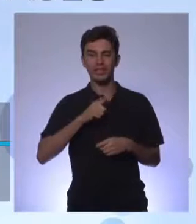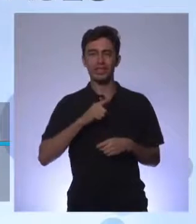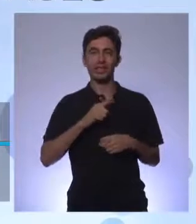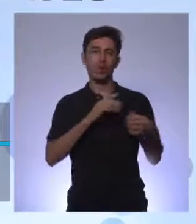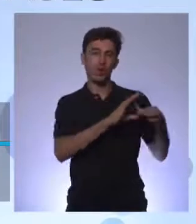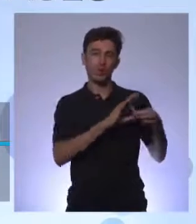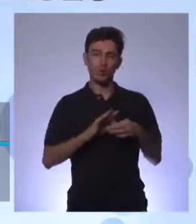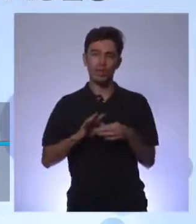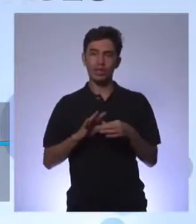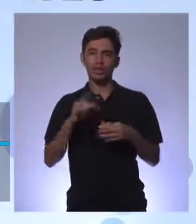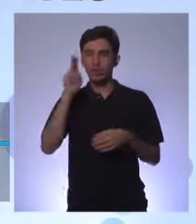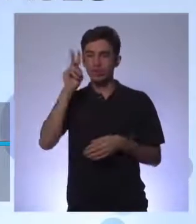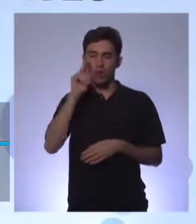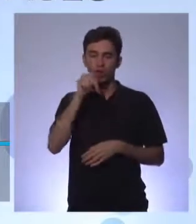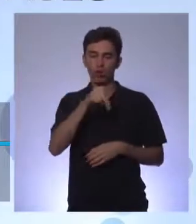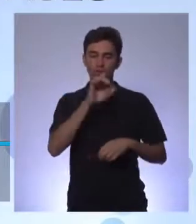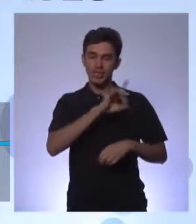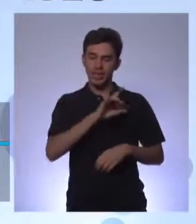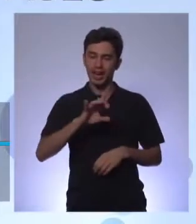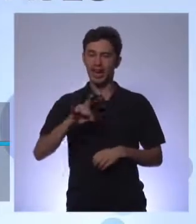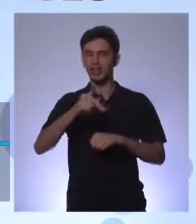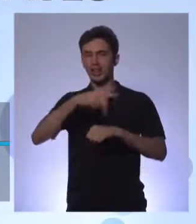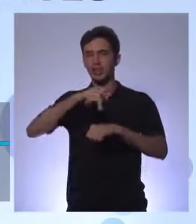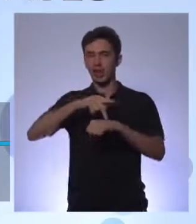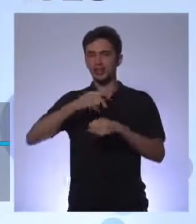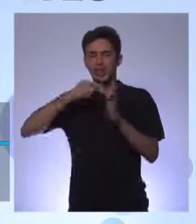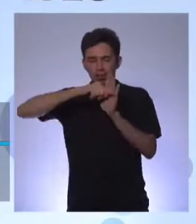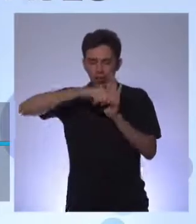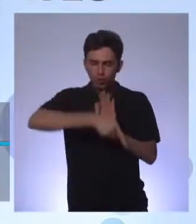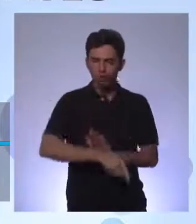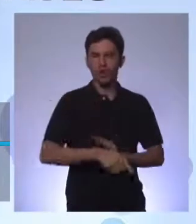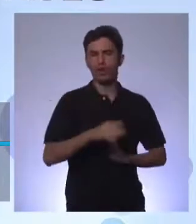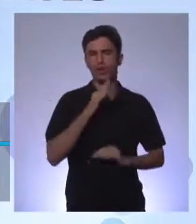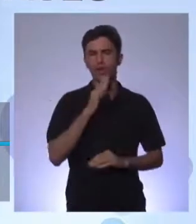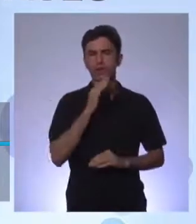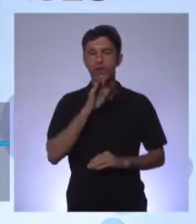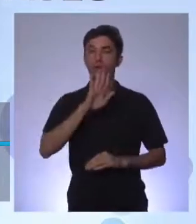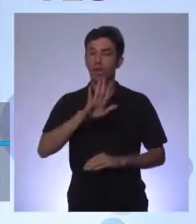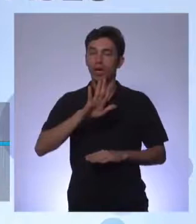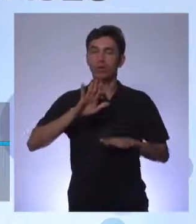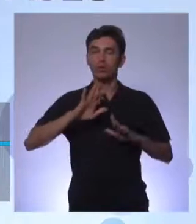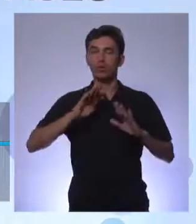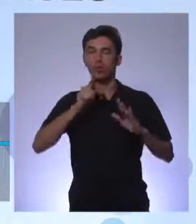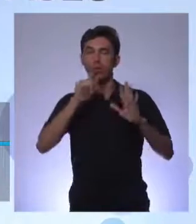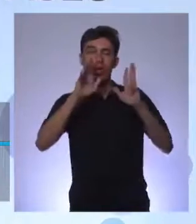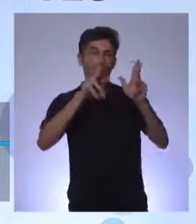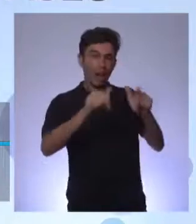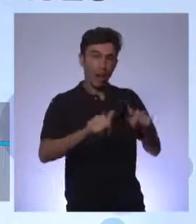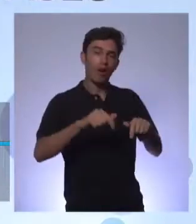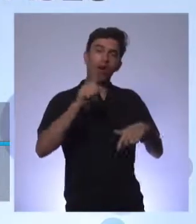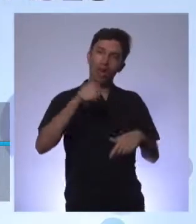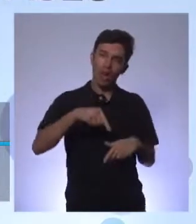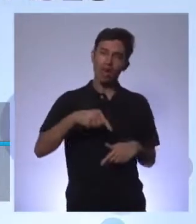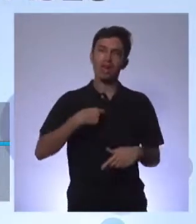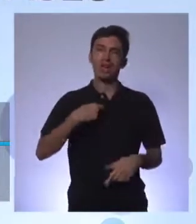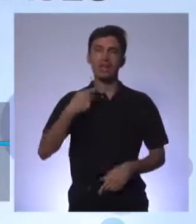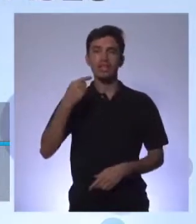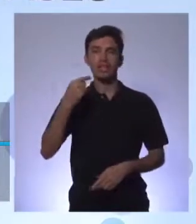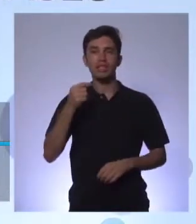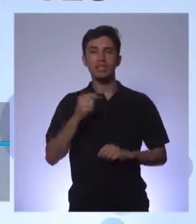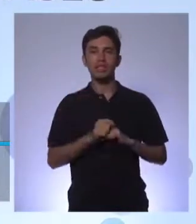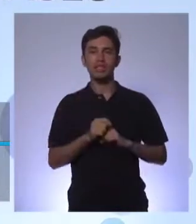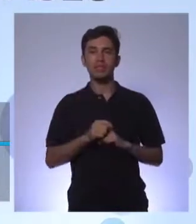país para poder nós aprofundarmos o conhecimento. Mas, no geral, foram os